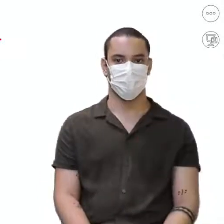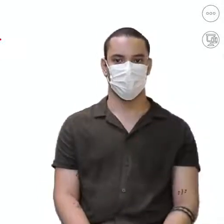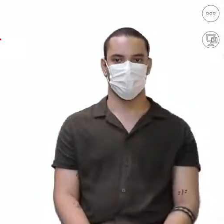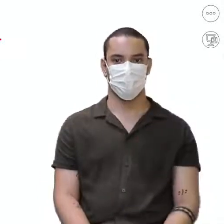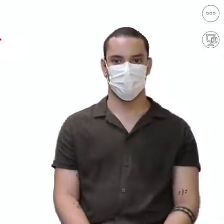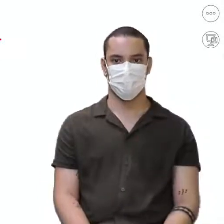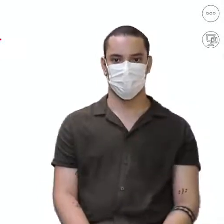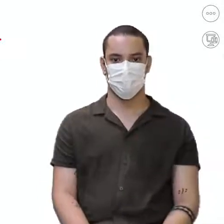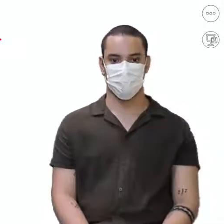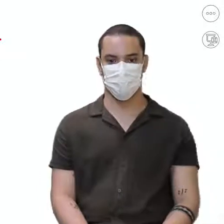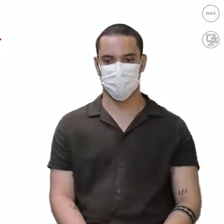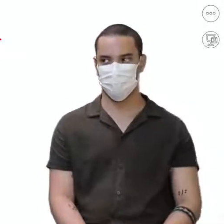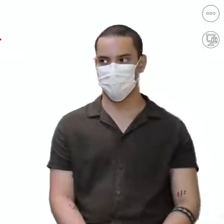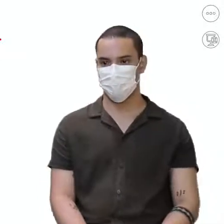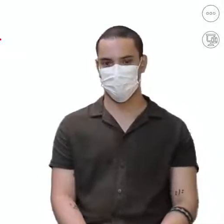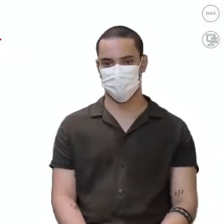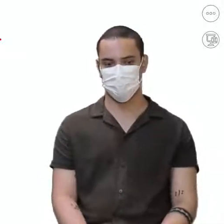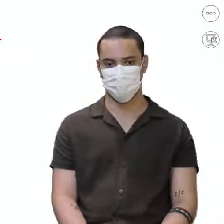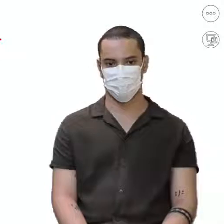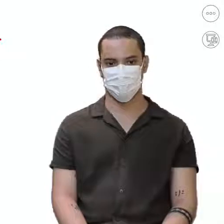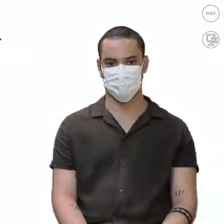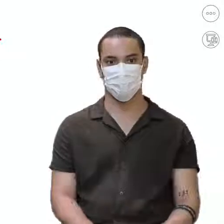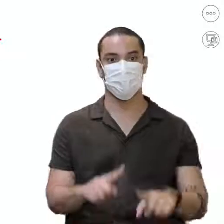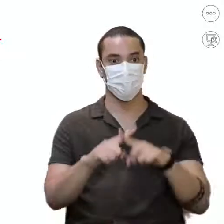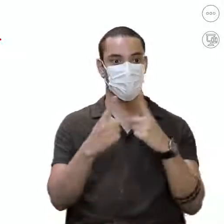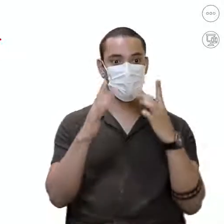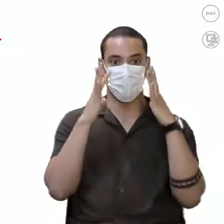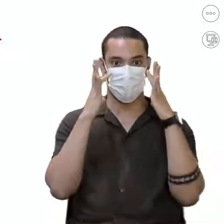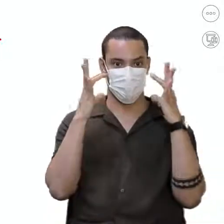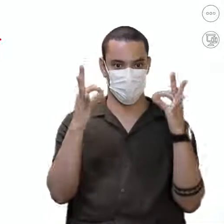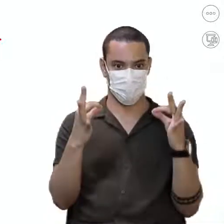o precede. Porém, presta atenção, você não vai